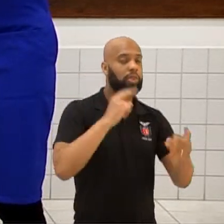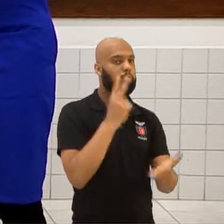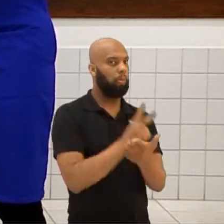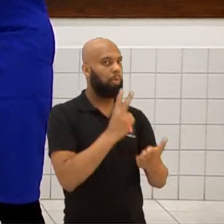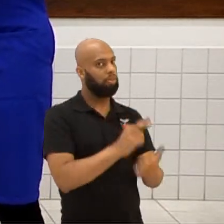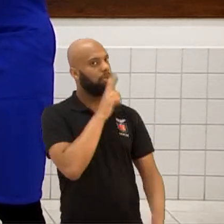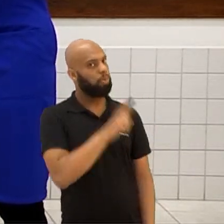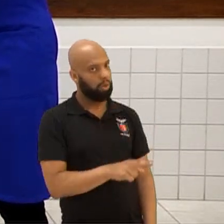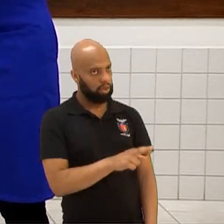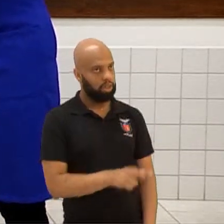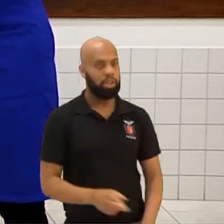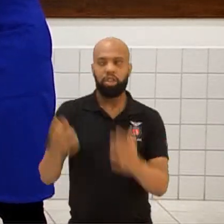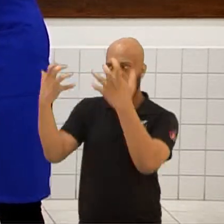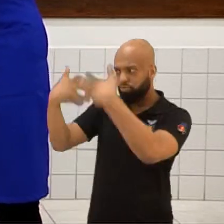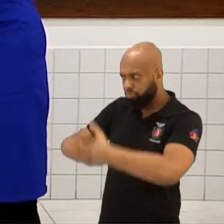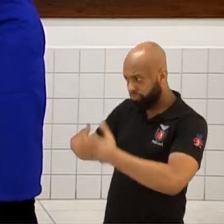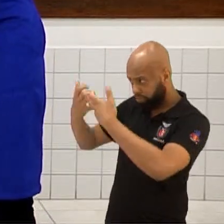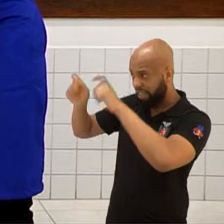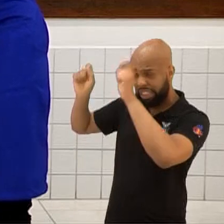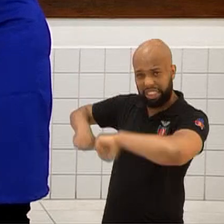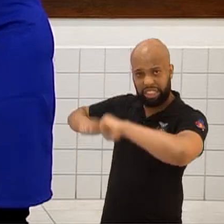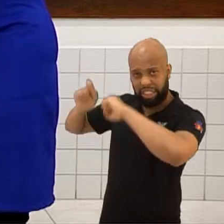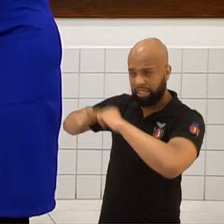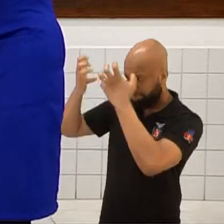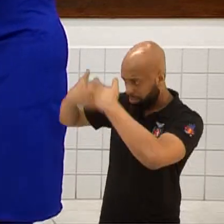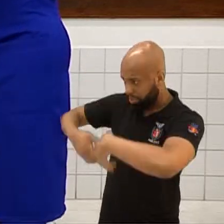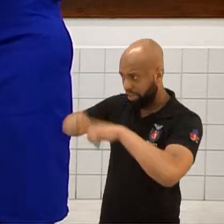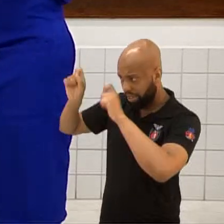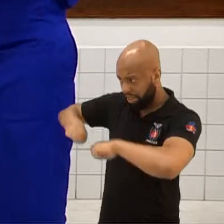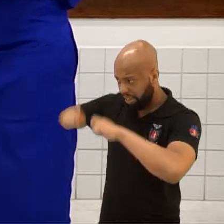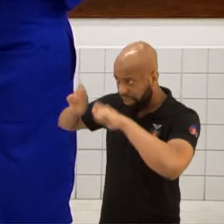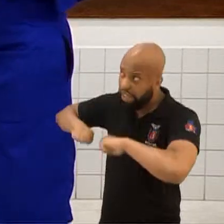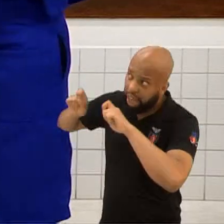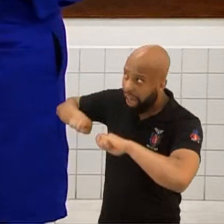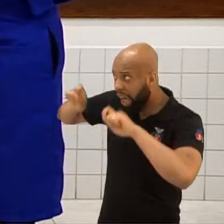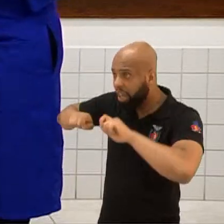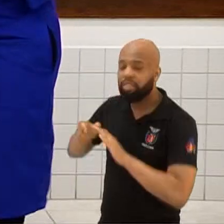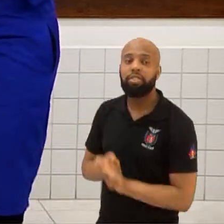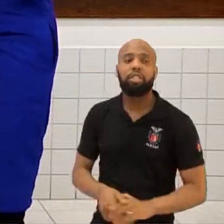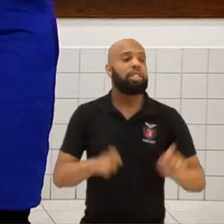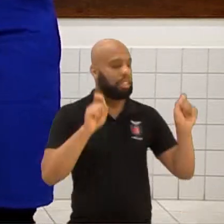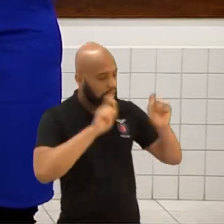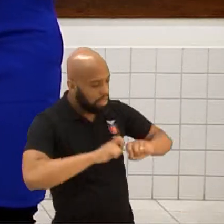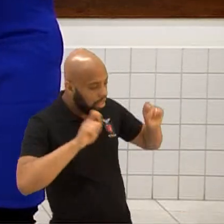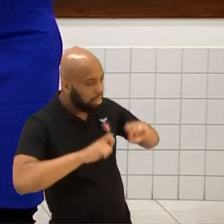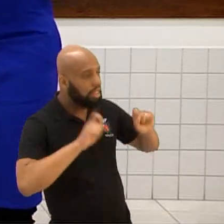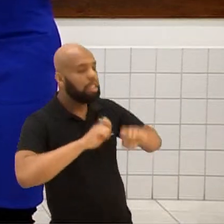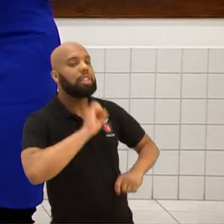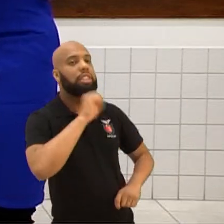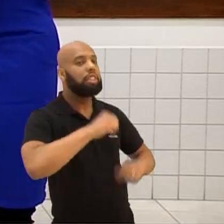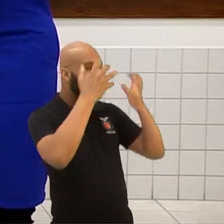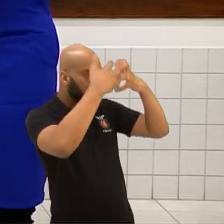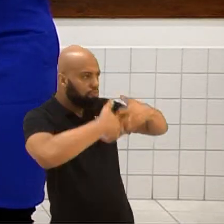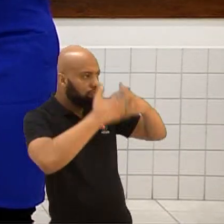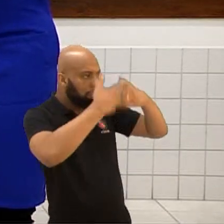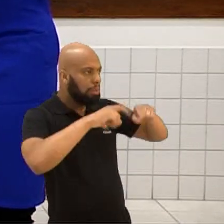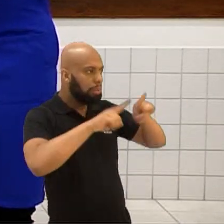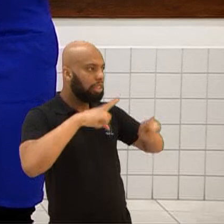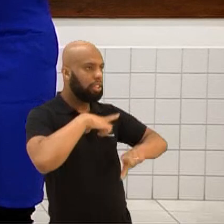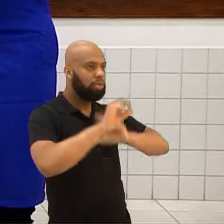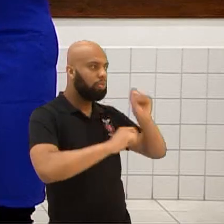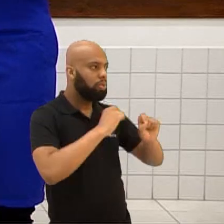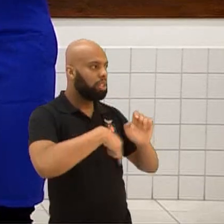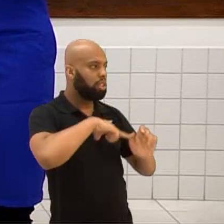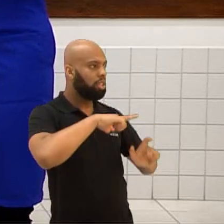mesmo resultado. E de cabeça, professor, dá para fazer de cabeça isso aí? Tem como? É possível realizar essa conta, só que antes você vai precisar de